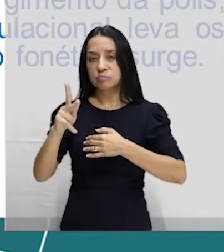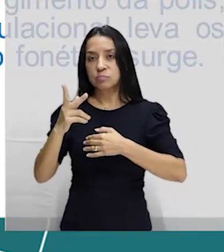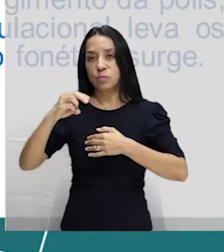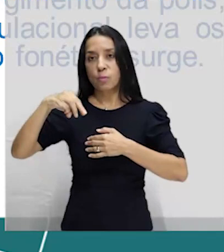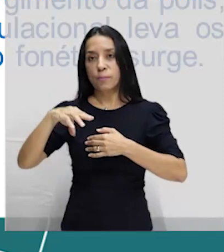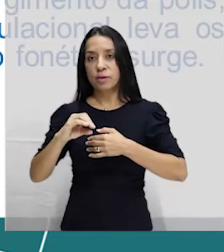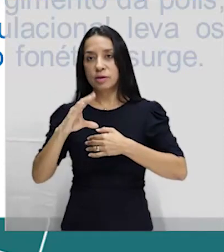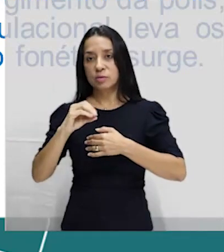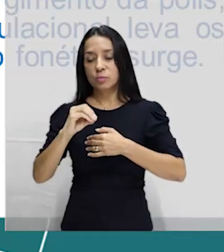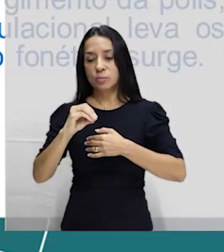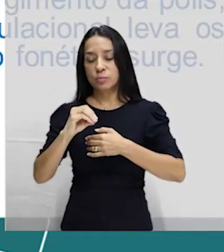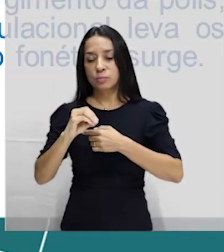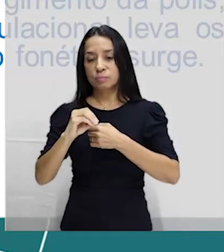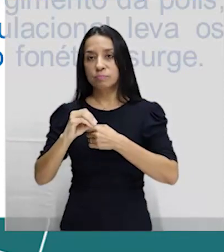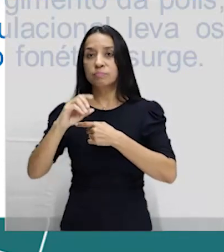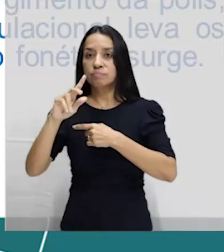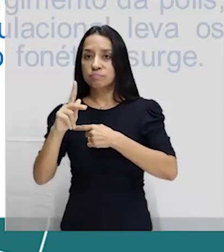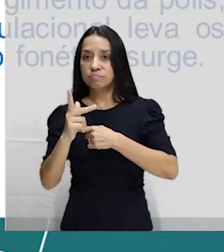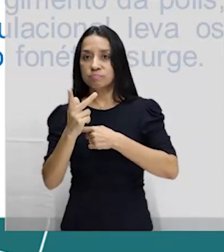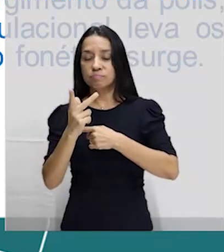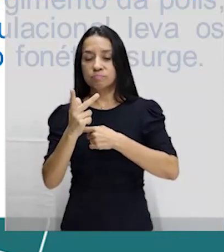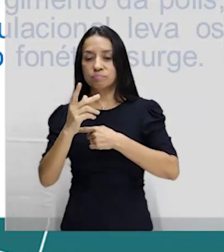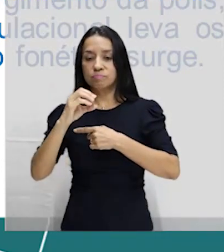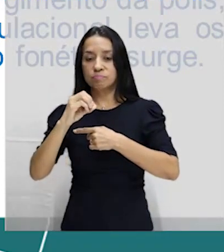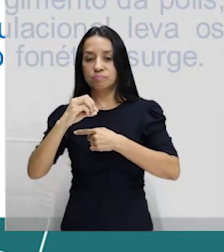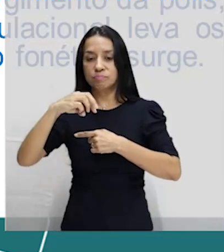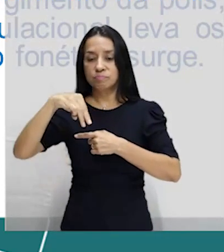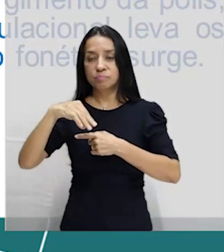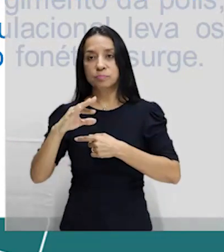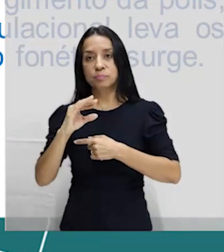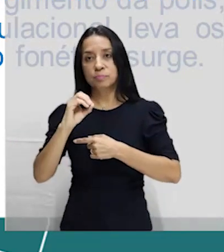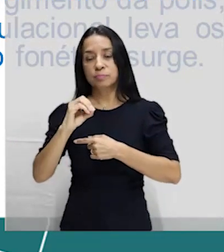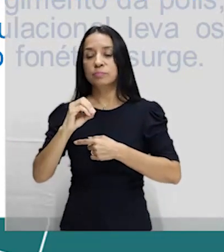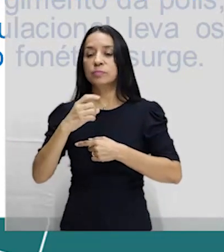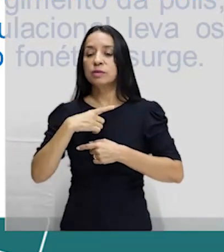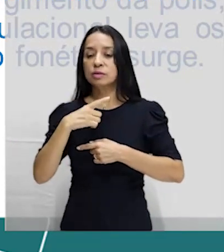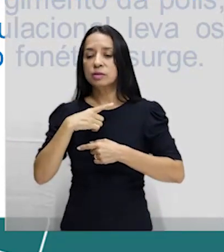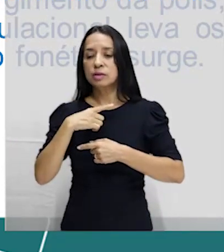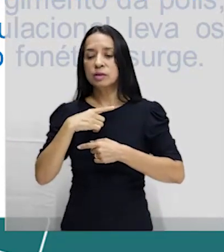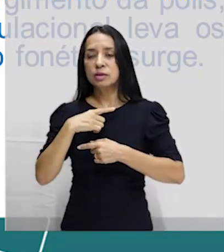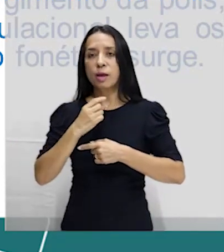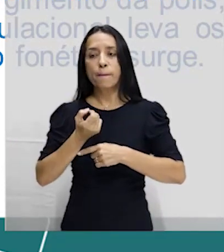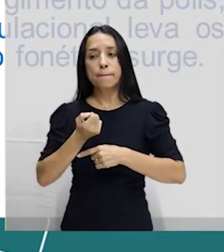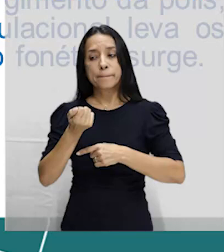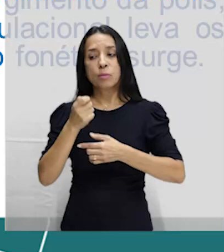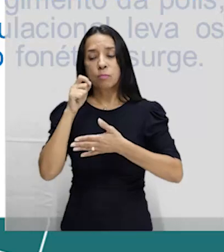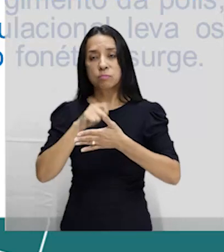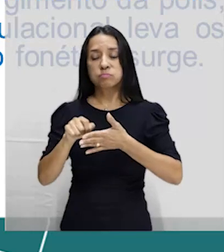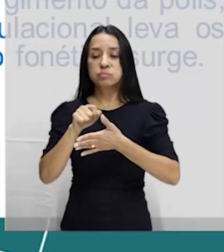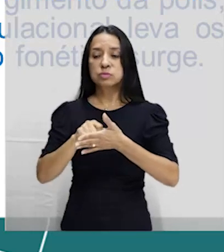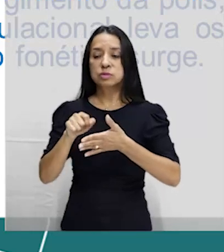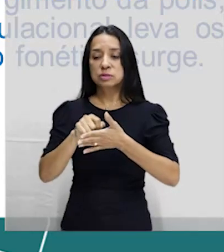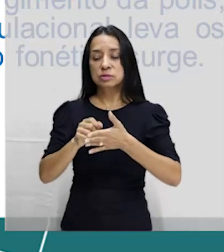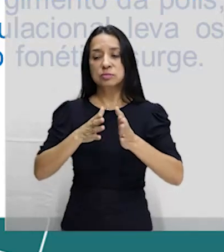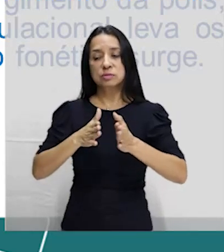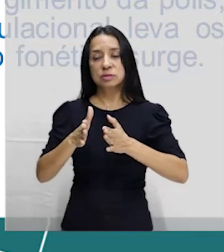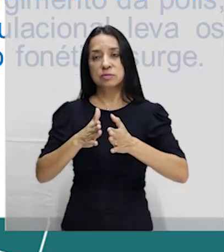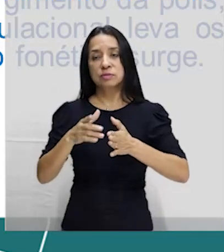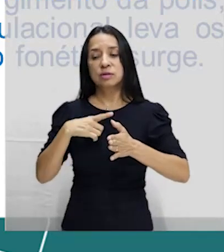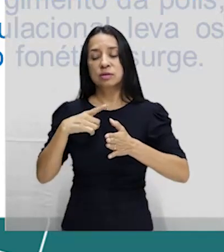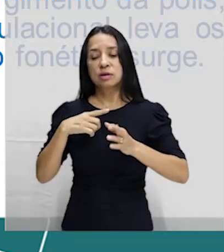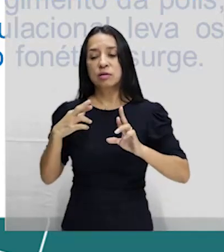pré-homérico. Apesar de existir pouquíssimos registros escritos nessa fase, como eu falei, você tem